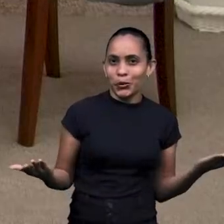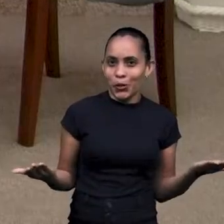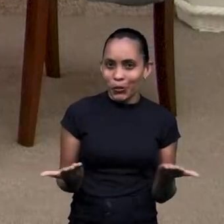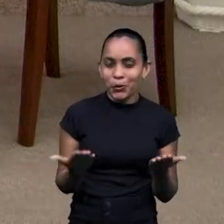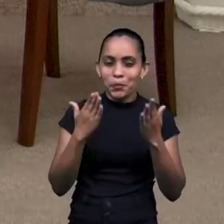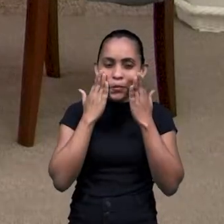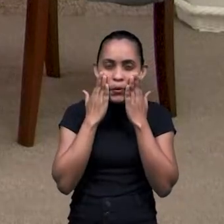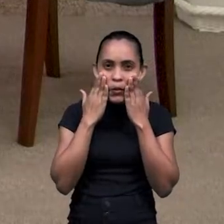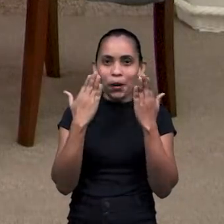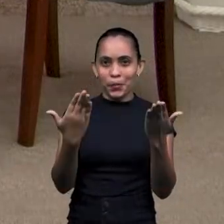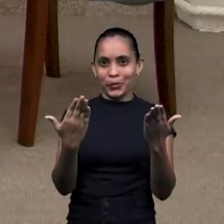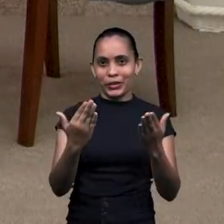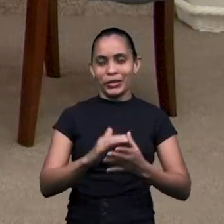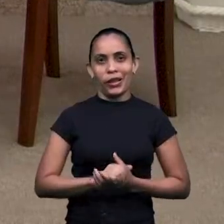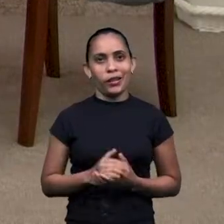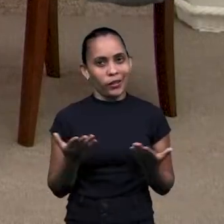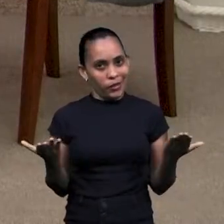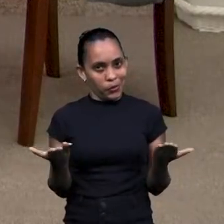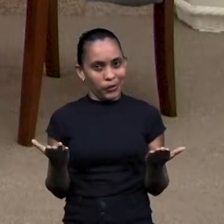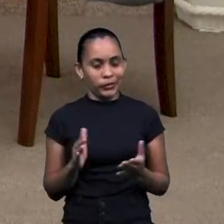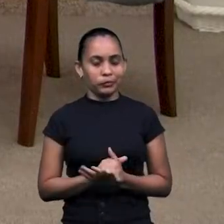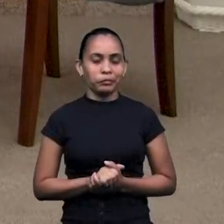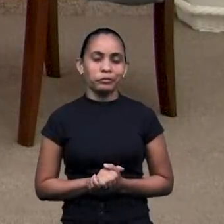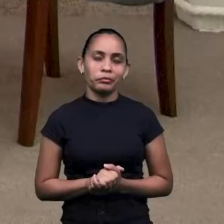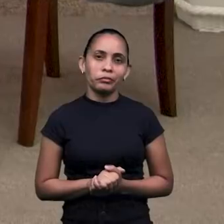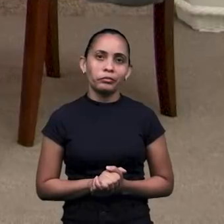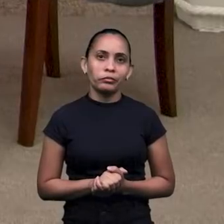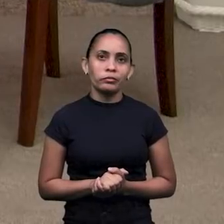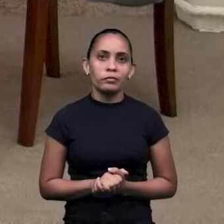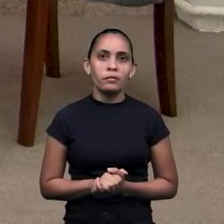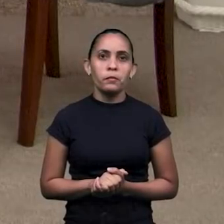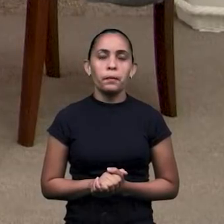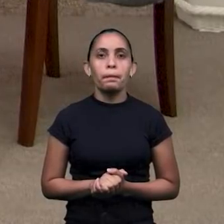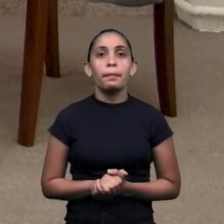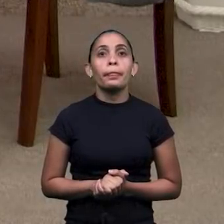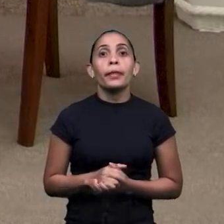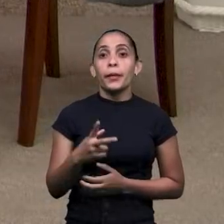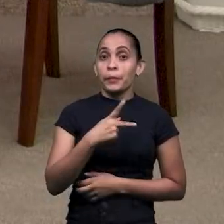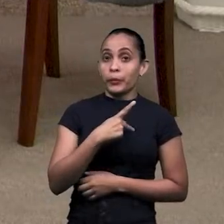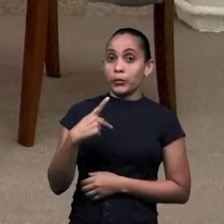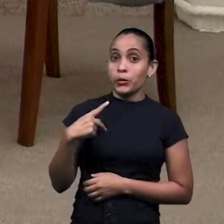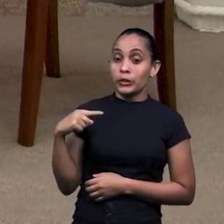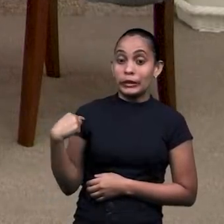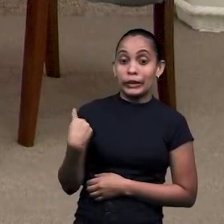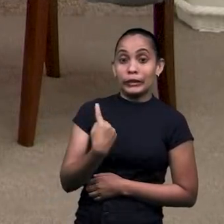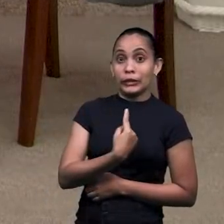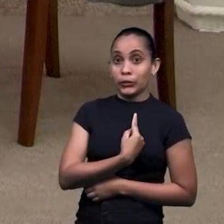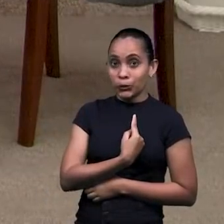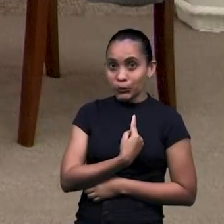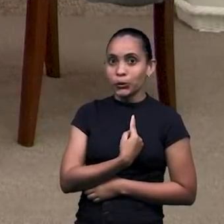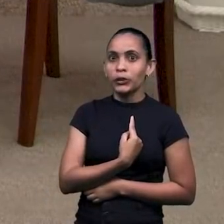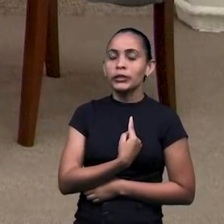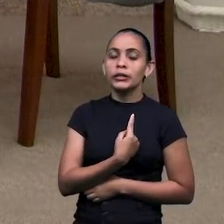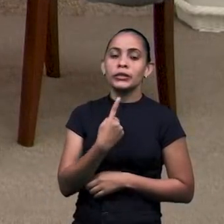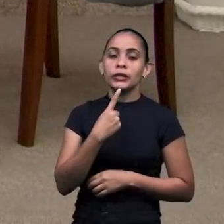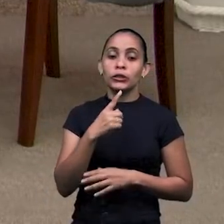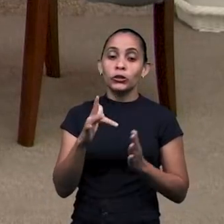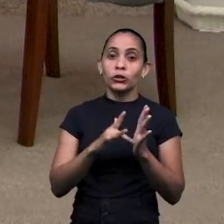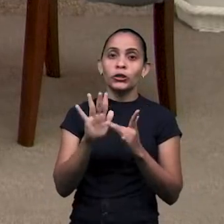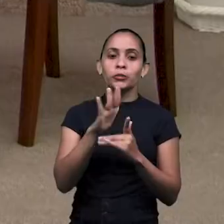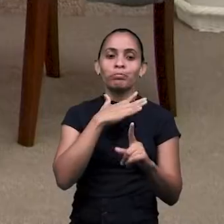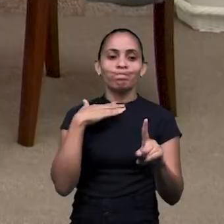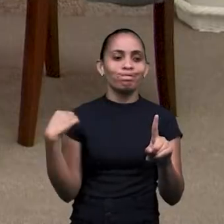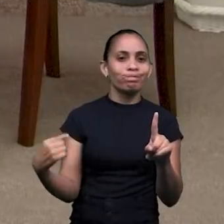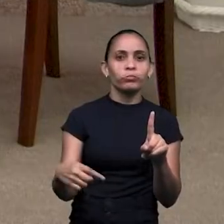agora também vão apresentar os seus comentários. Com a palavra. Pastor, o que seria de nós se não fosse o sacrifício de